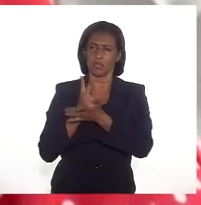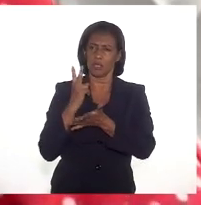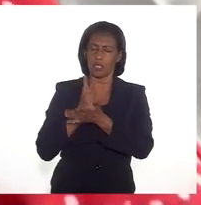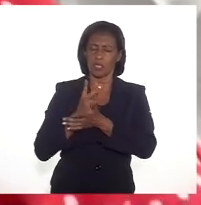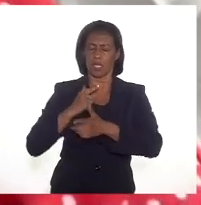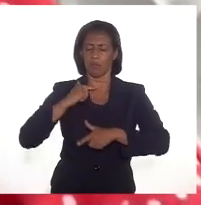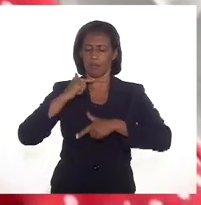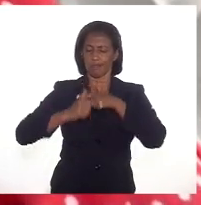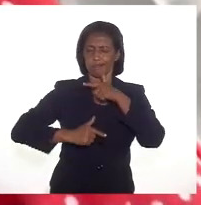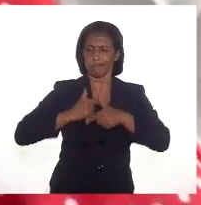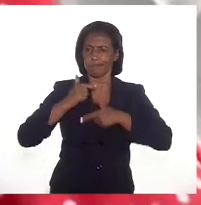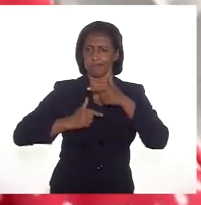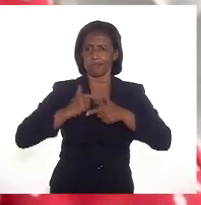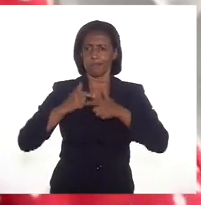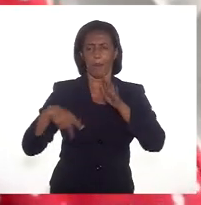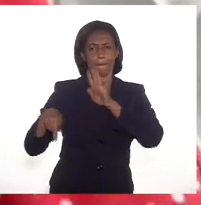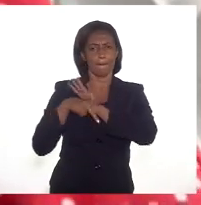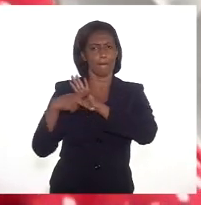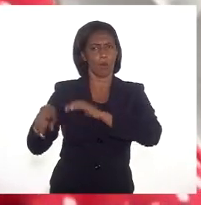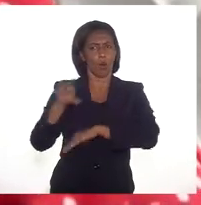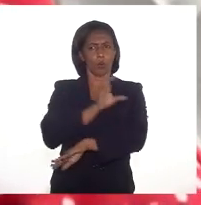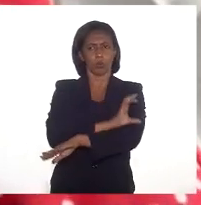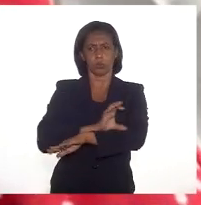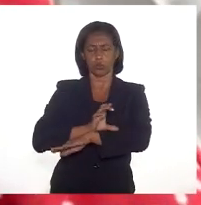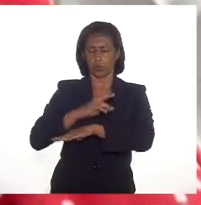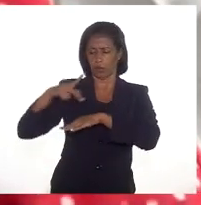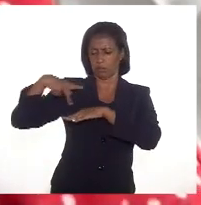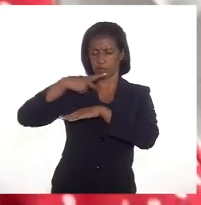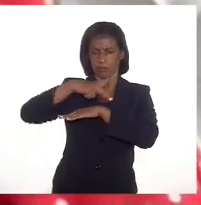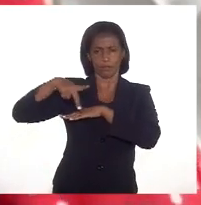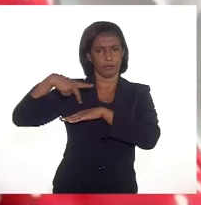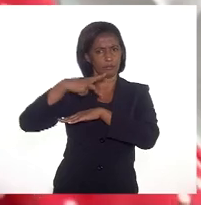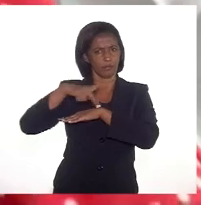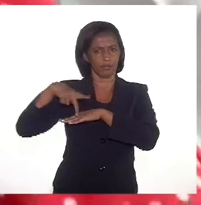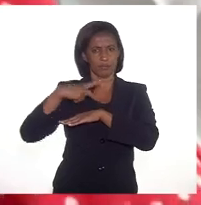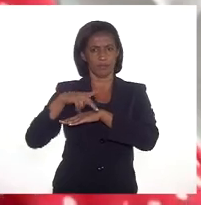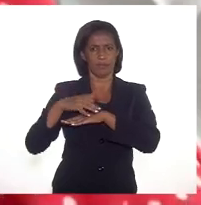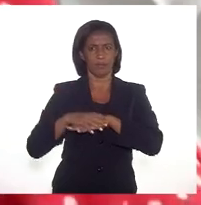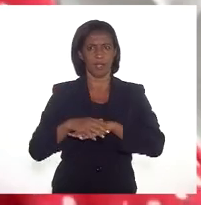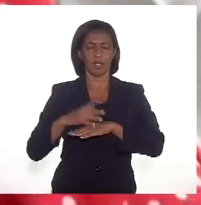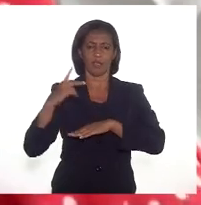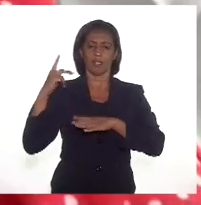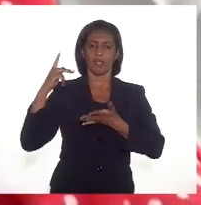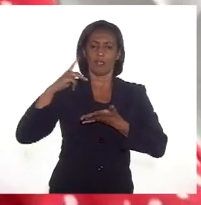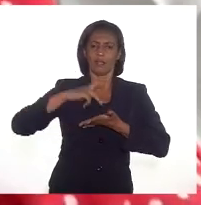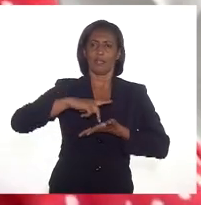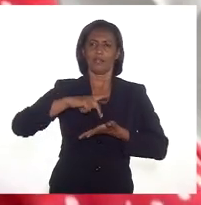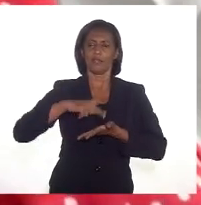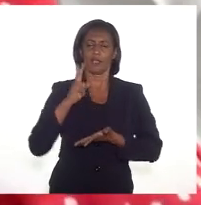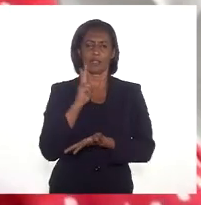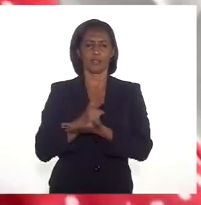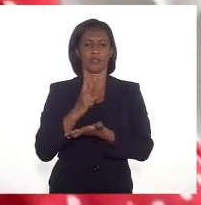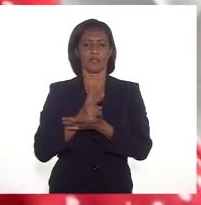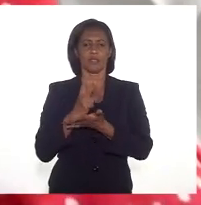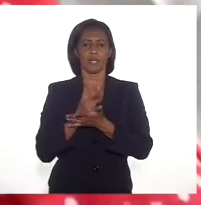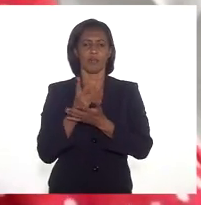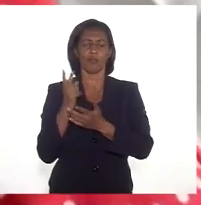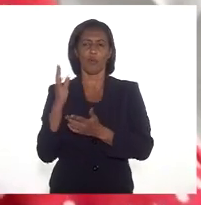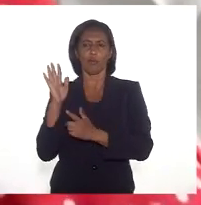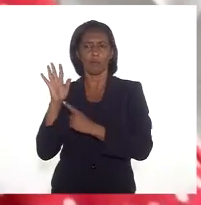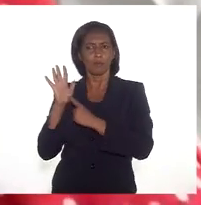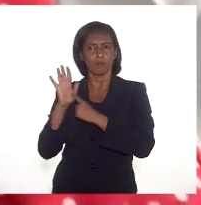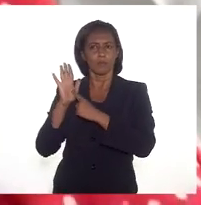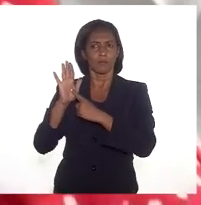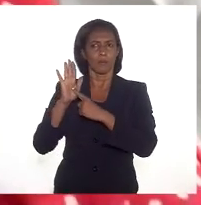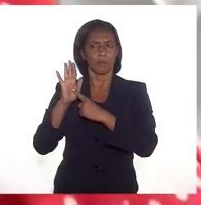como tambor cultural do país, que na verdade, sempre foram uma